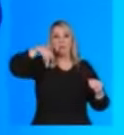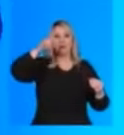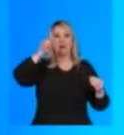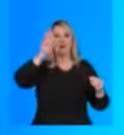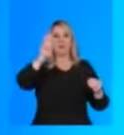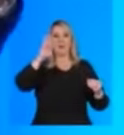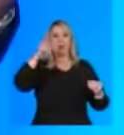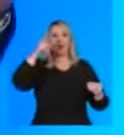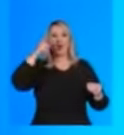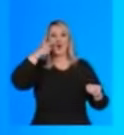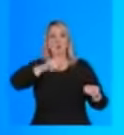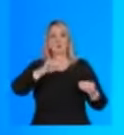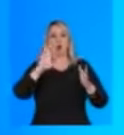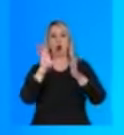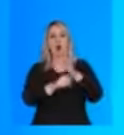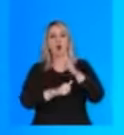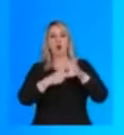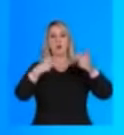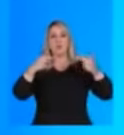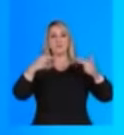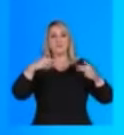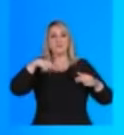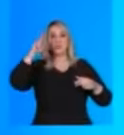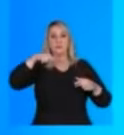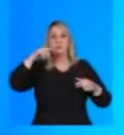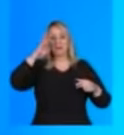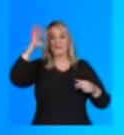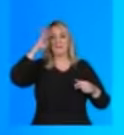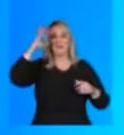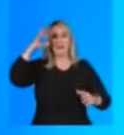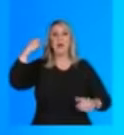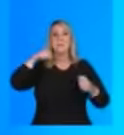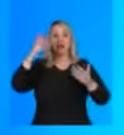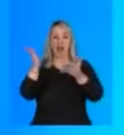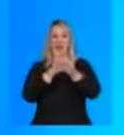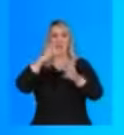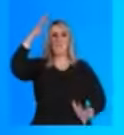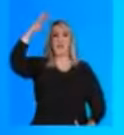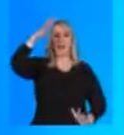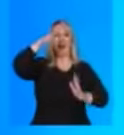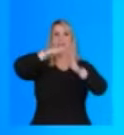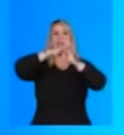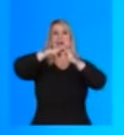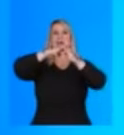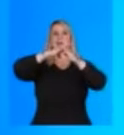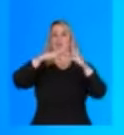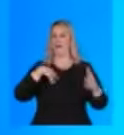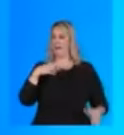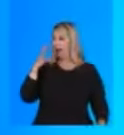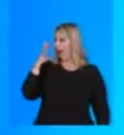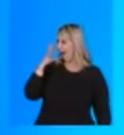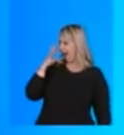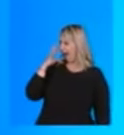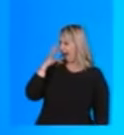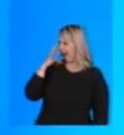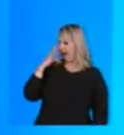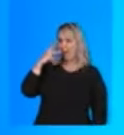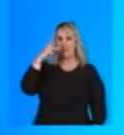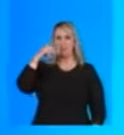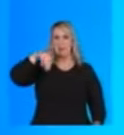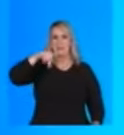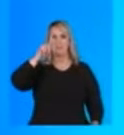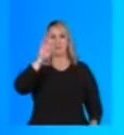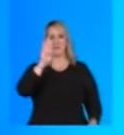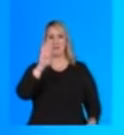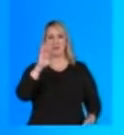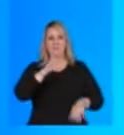roubar coisas que ninguém Imagina isso deve ir pro Guinness Book pro livro de records porque o PMDB fazer